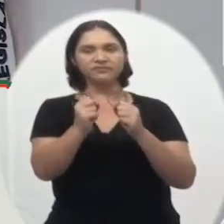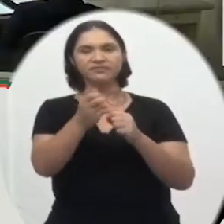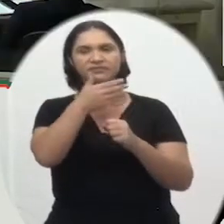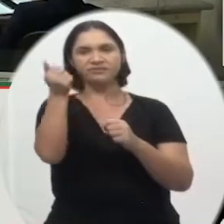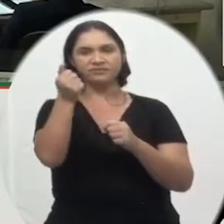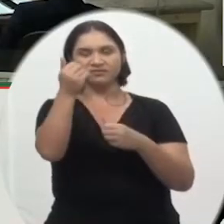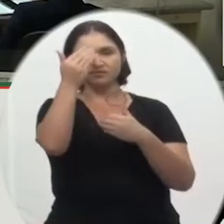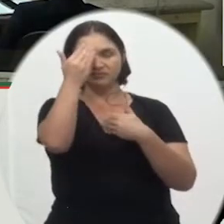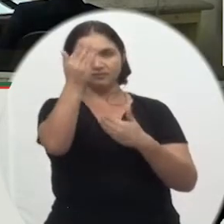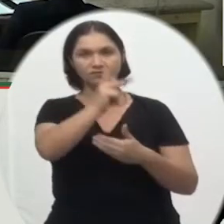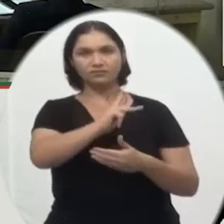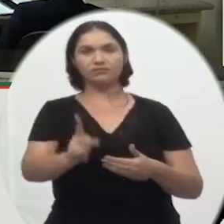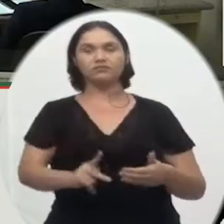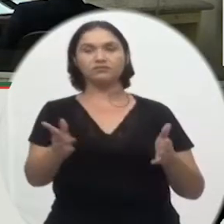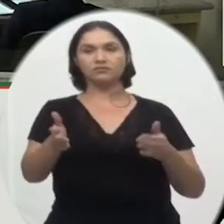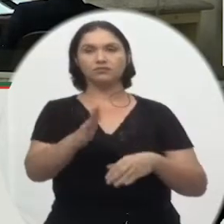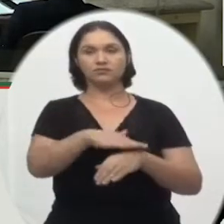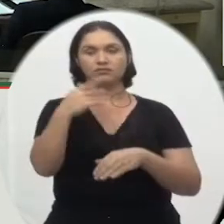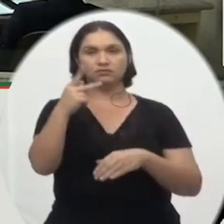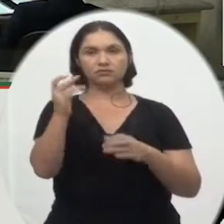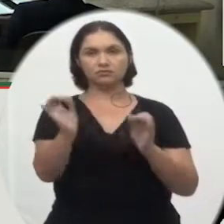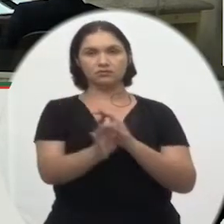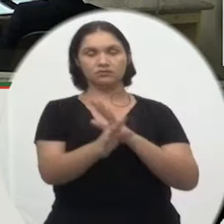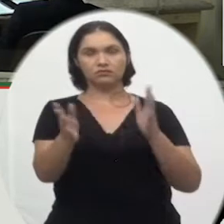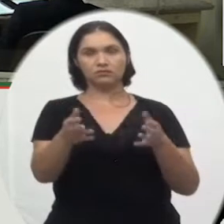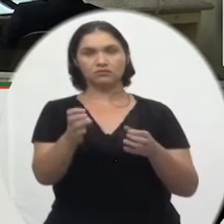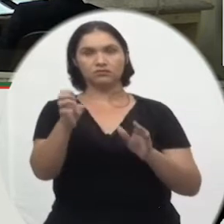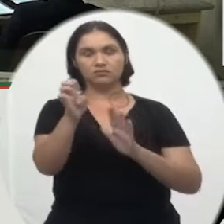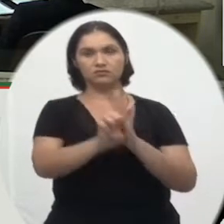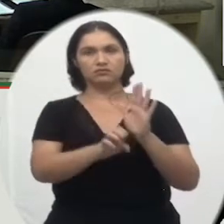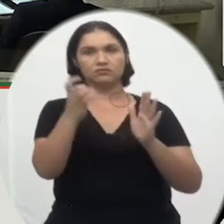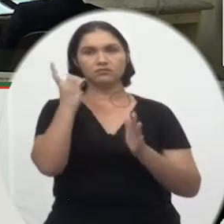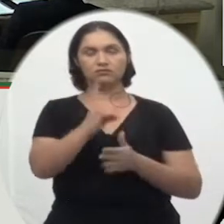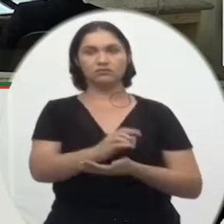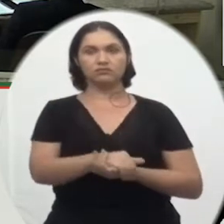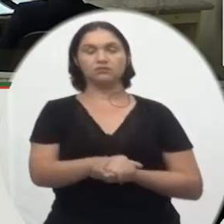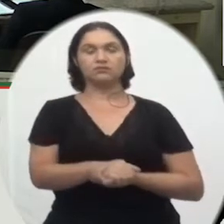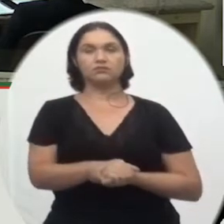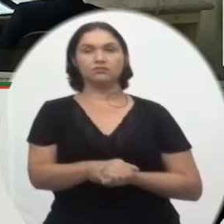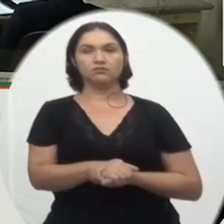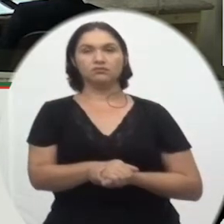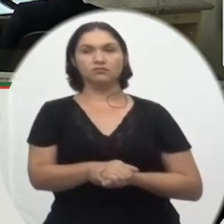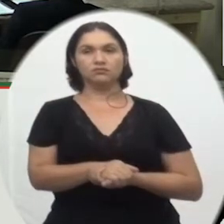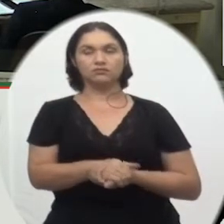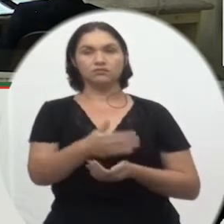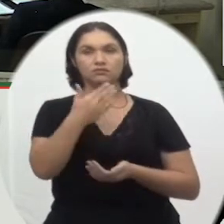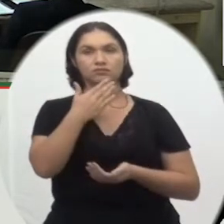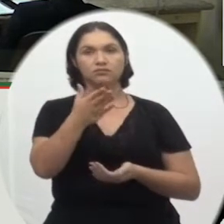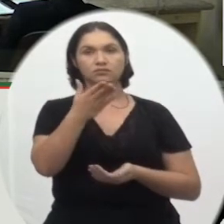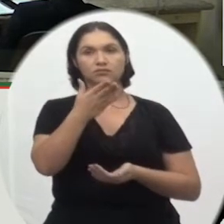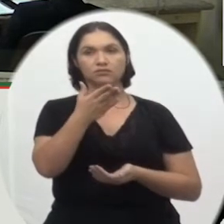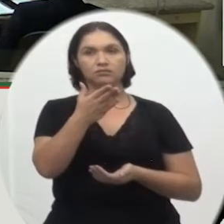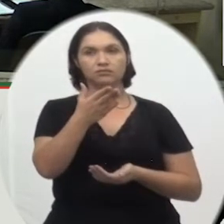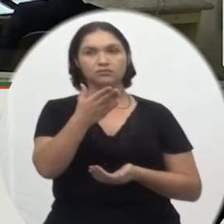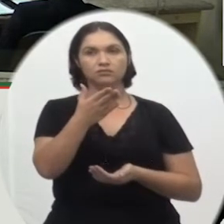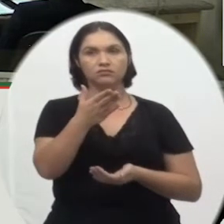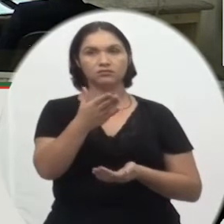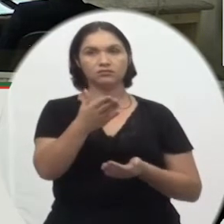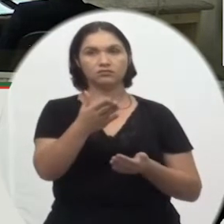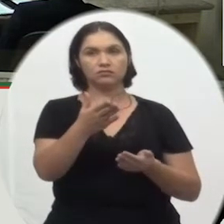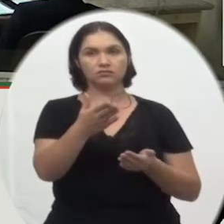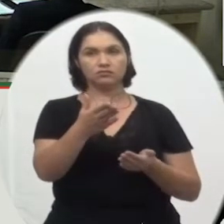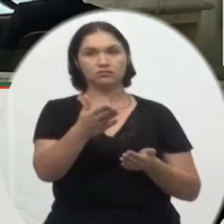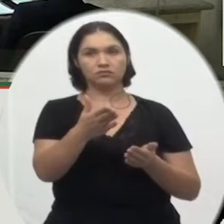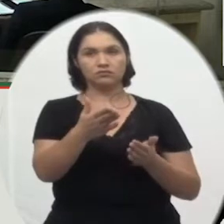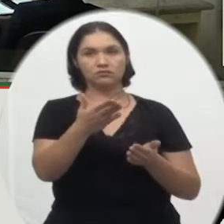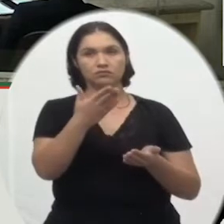Terminado o horário político, passemos agora para o grande expediente. Solicito ao senhor secretário que faça a leitura das matérias.